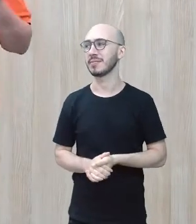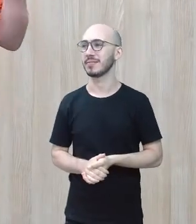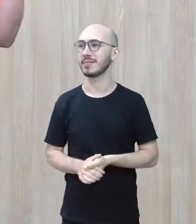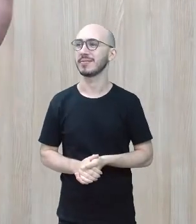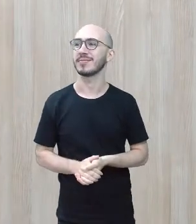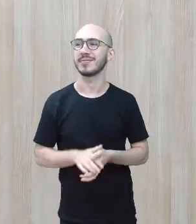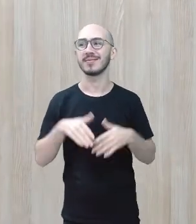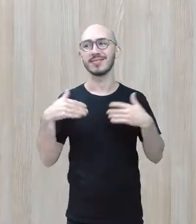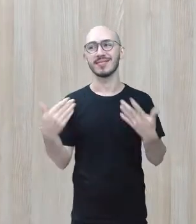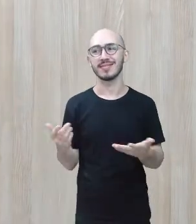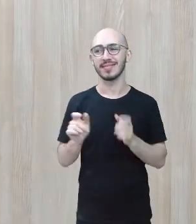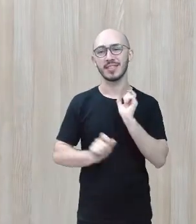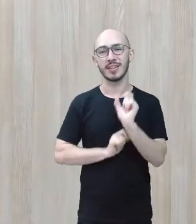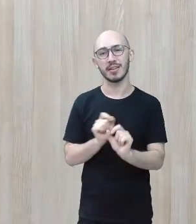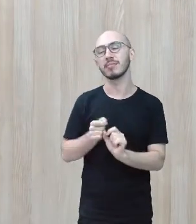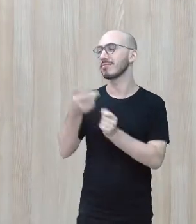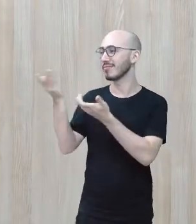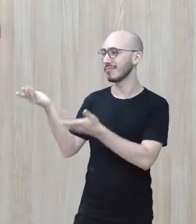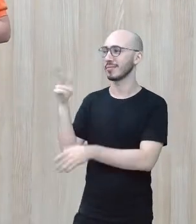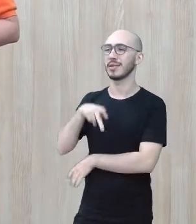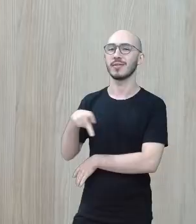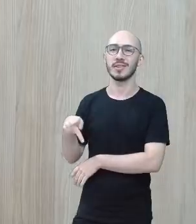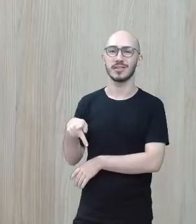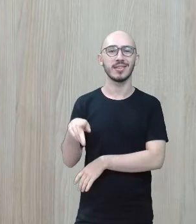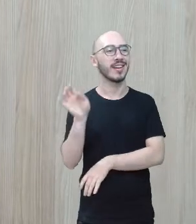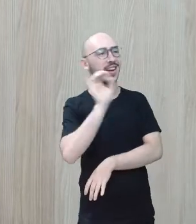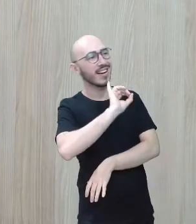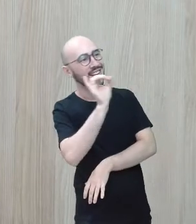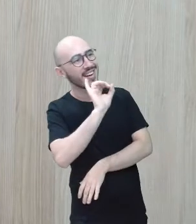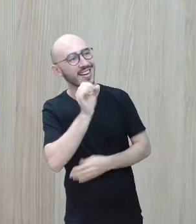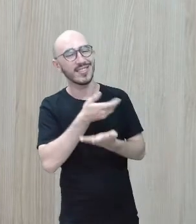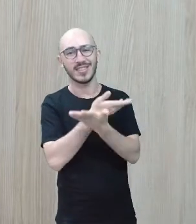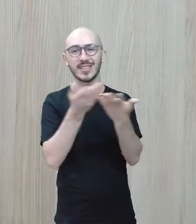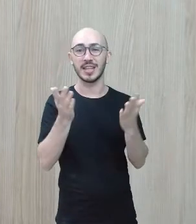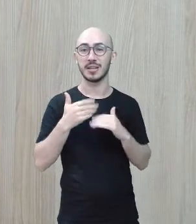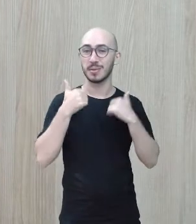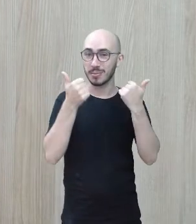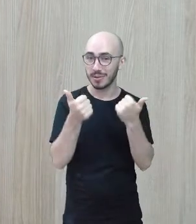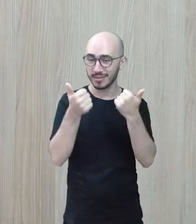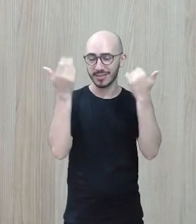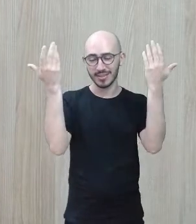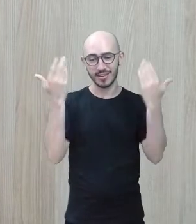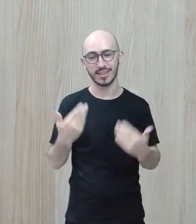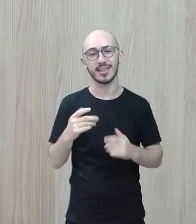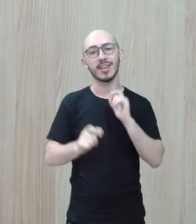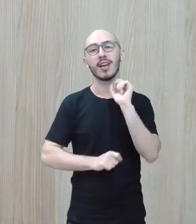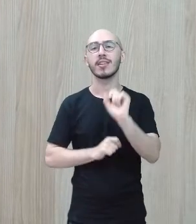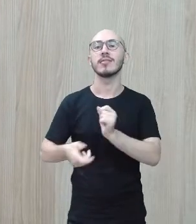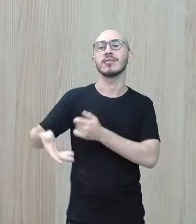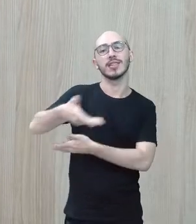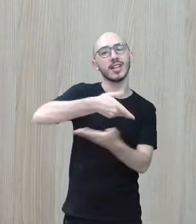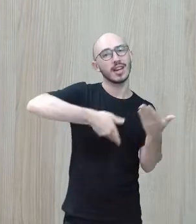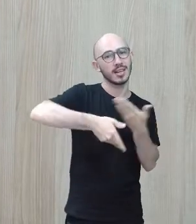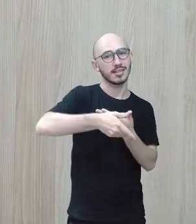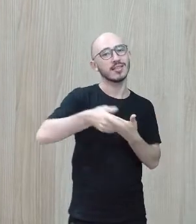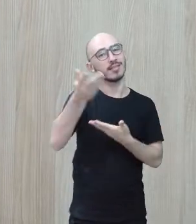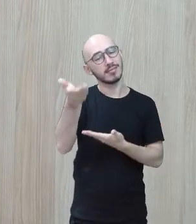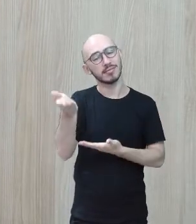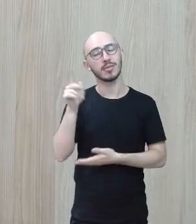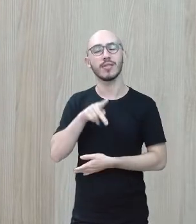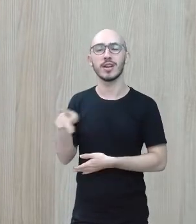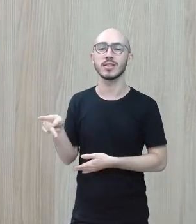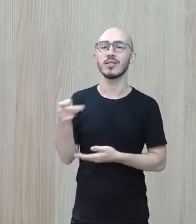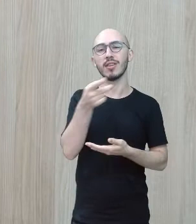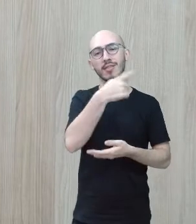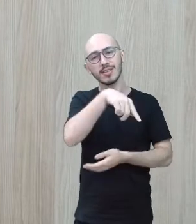a professora Vivi vai dar aí um bom dia para vocês. Oi, gente, tudo bem com vocês? Eu tô aqui, vou fazer a comunicação entre vocês e a professora